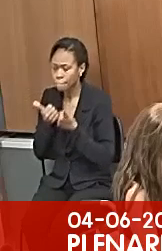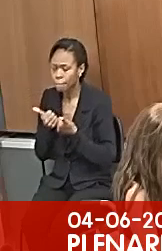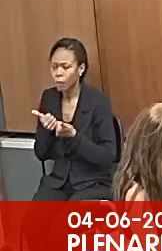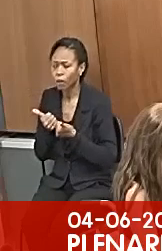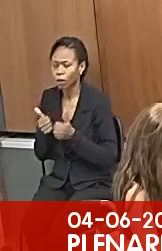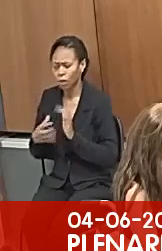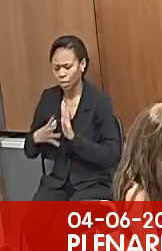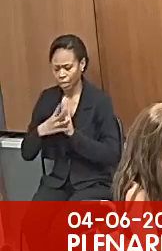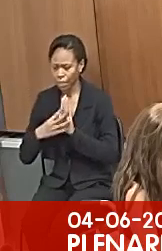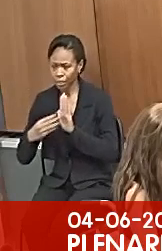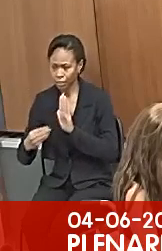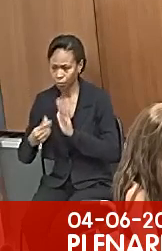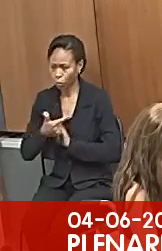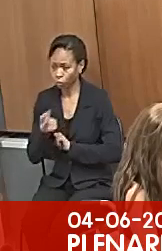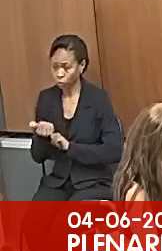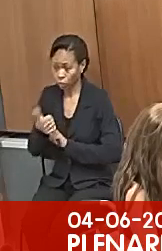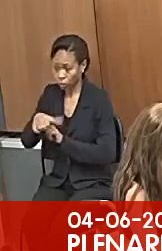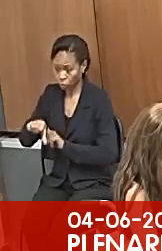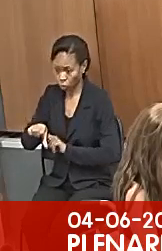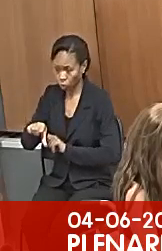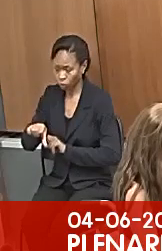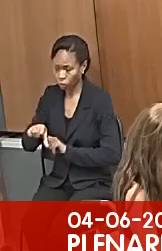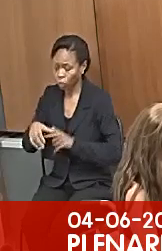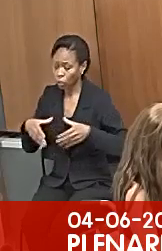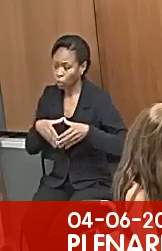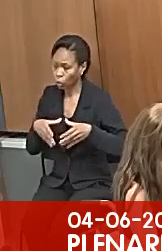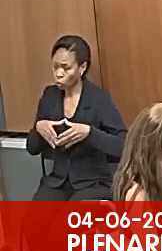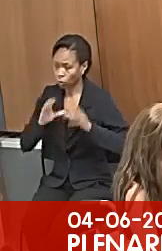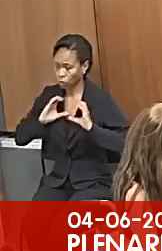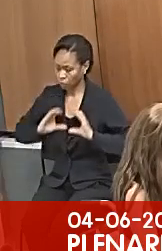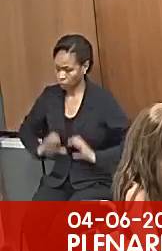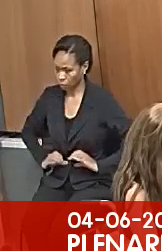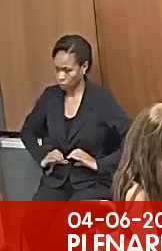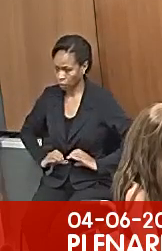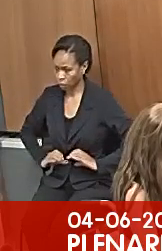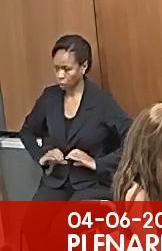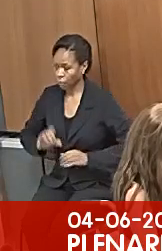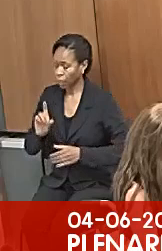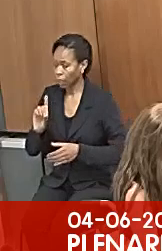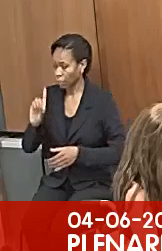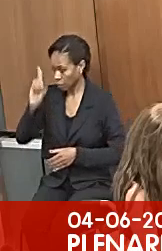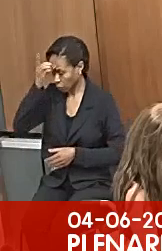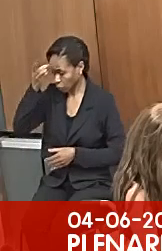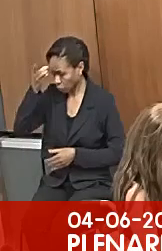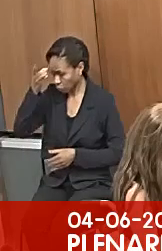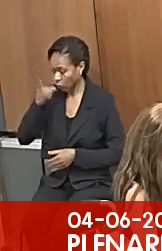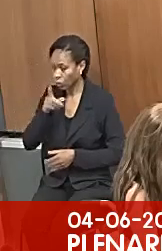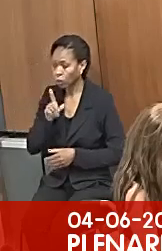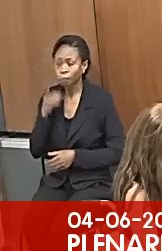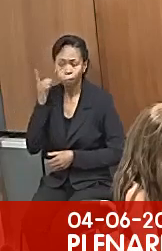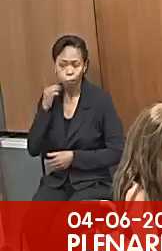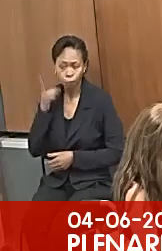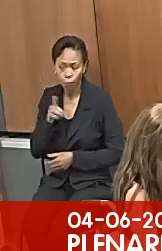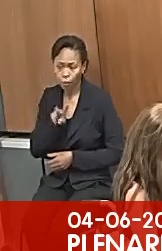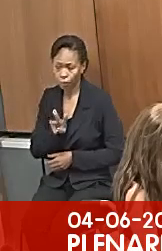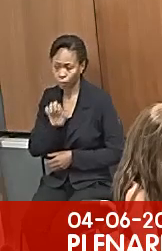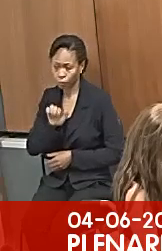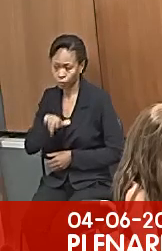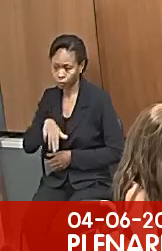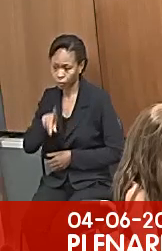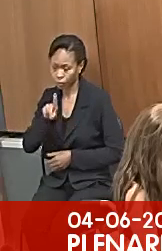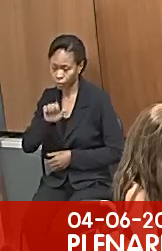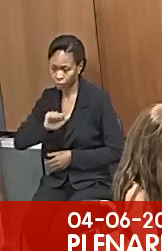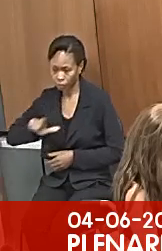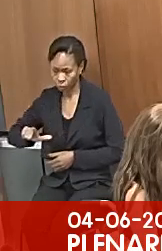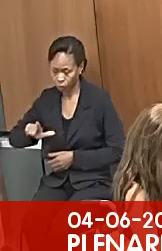2019 na categoria Cidadania. Autor, deputado professor Wendel Mesquita.